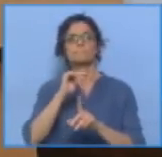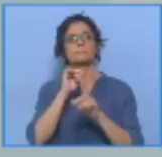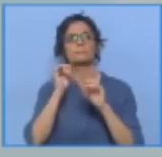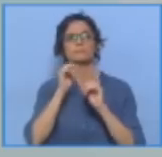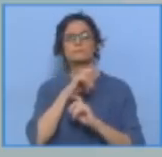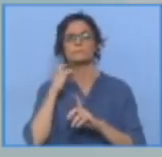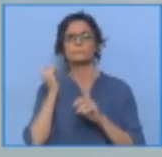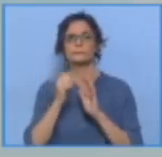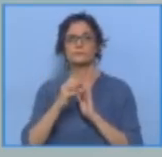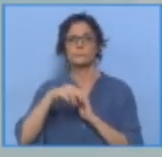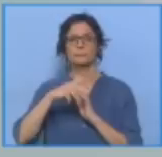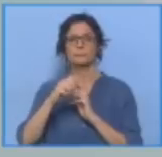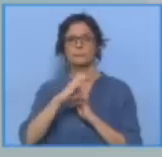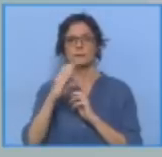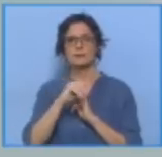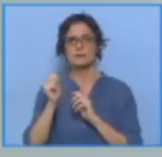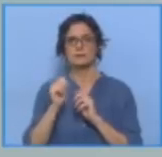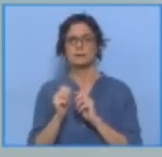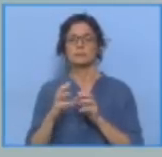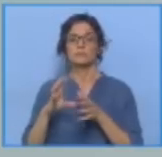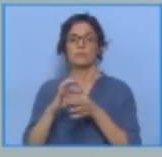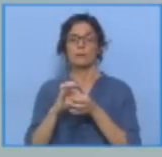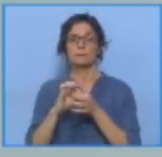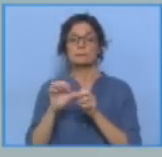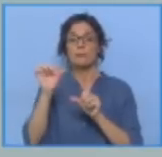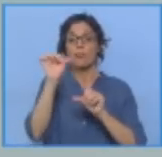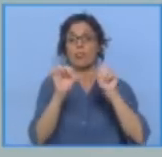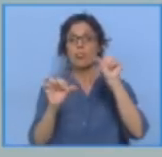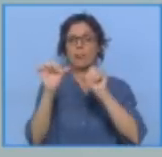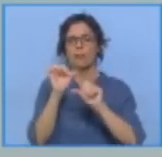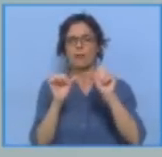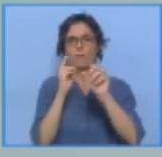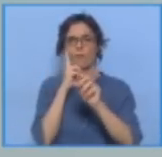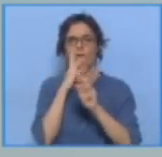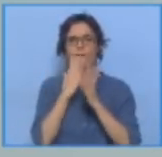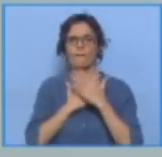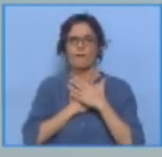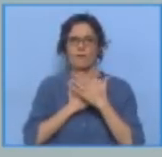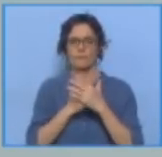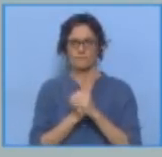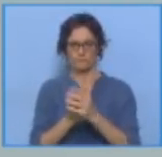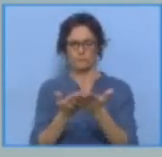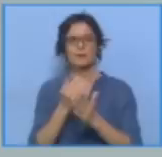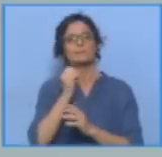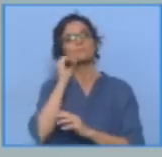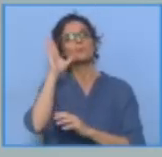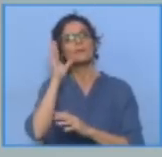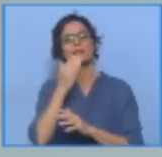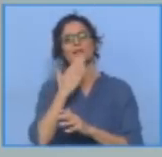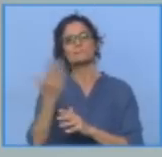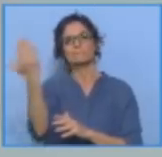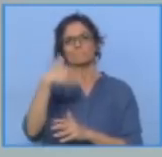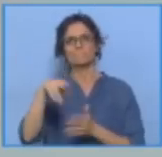que coordena a iniciativa Laboratório da Fé. Muito boa tarde, obrigado por estar uma vez mais aqui na companhia do programa